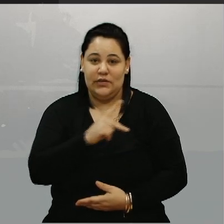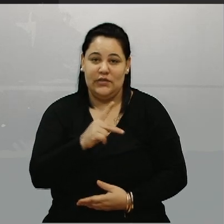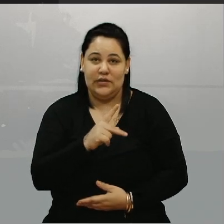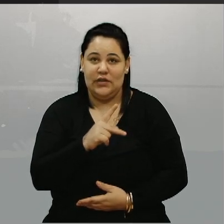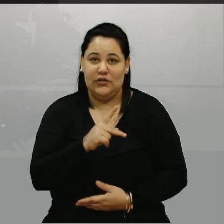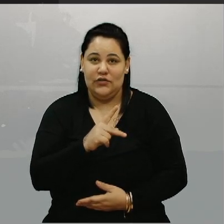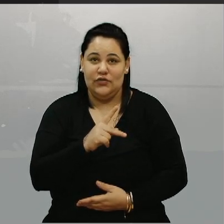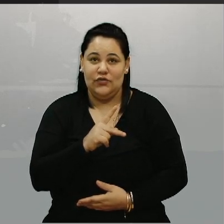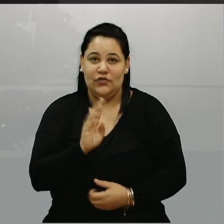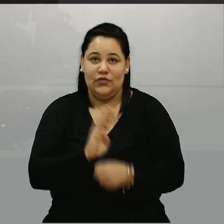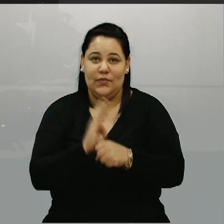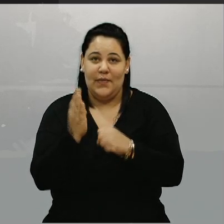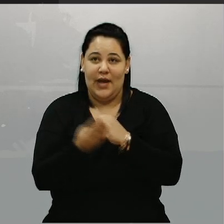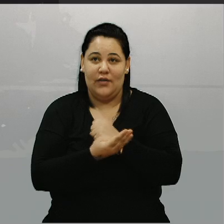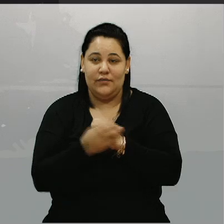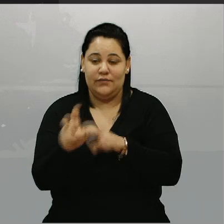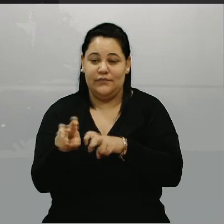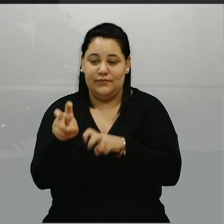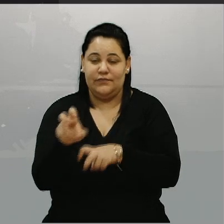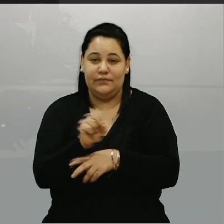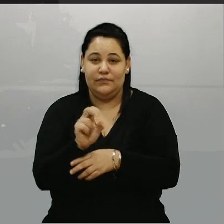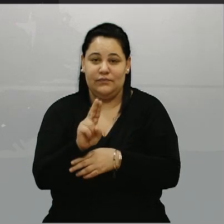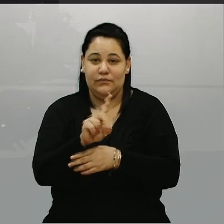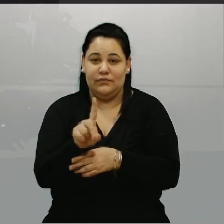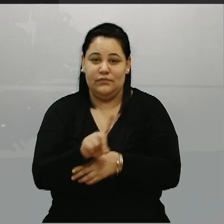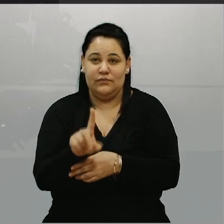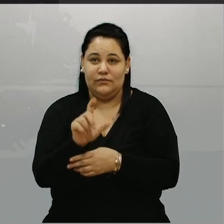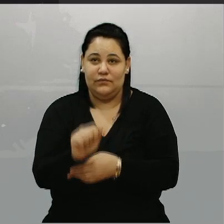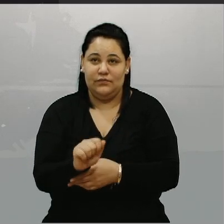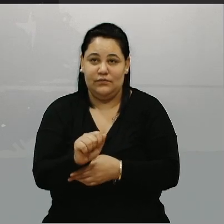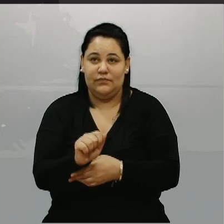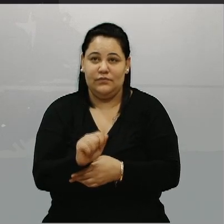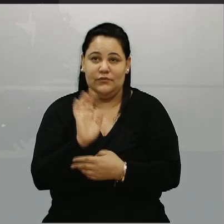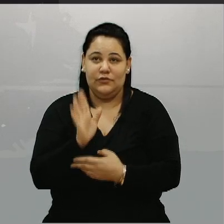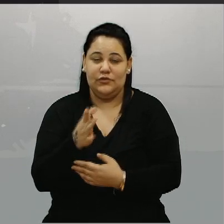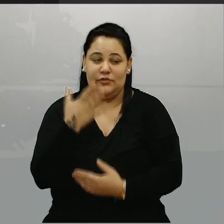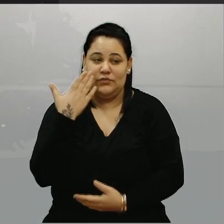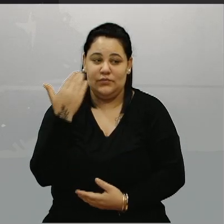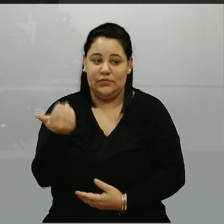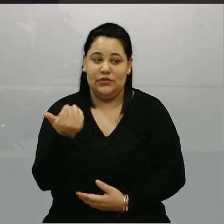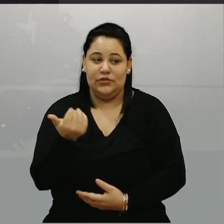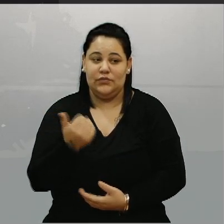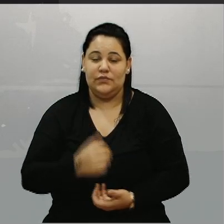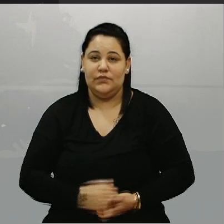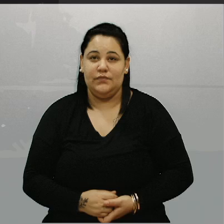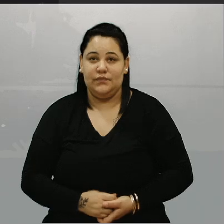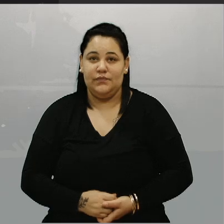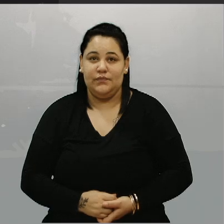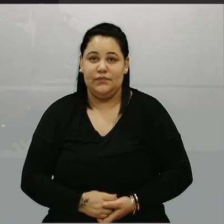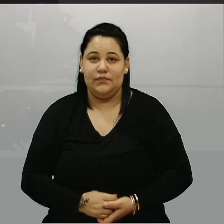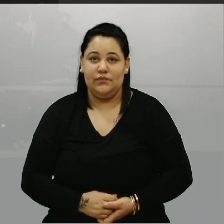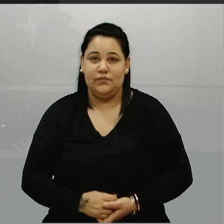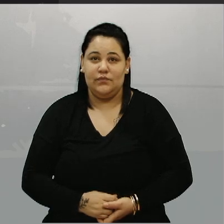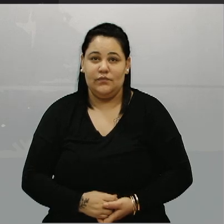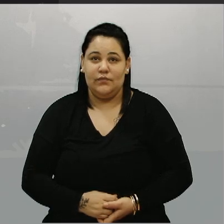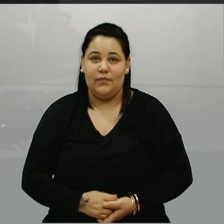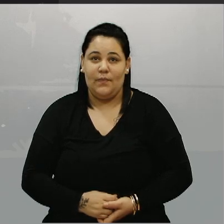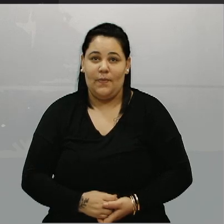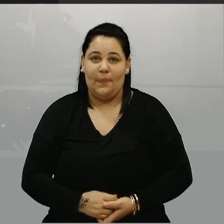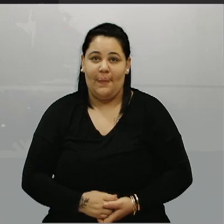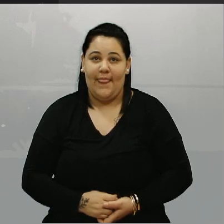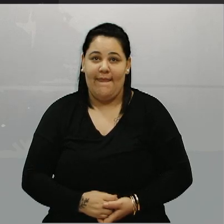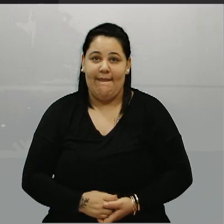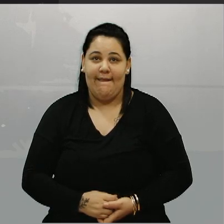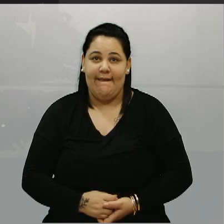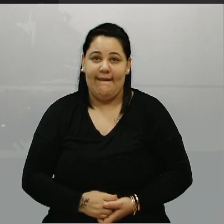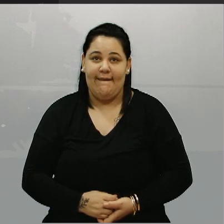Associação de Moradores de Fazenda Souza, onde que as mães já vinham me pedindo, né, para que eu